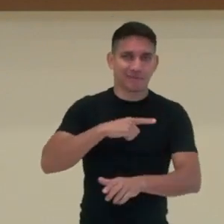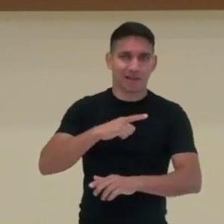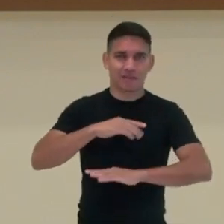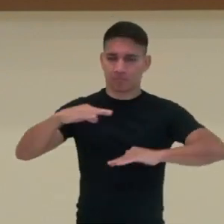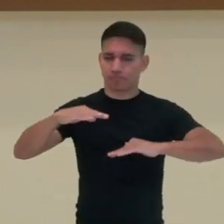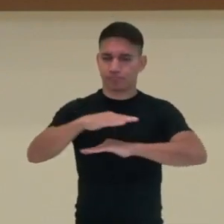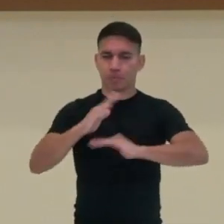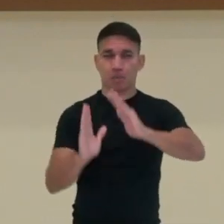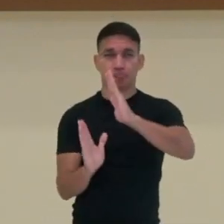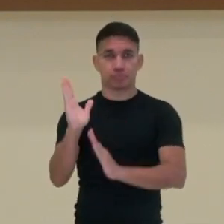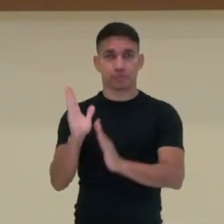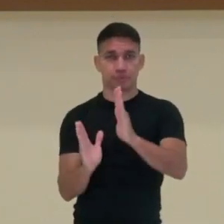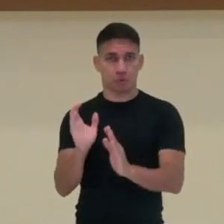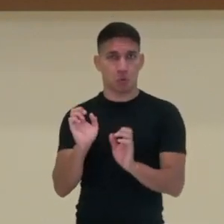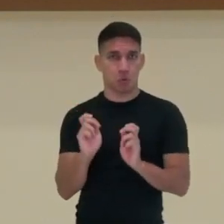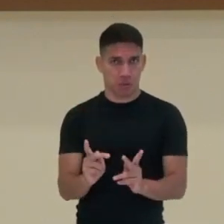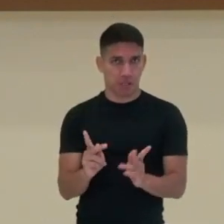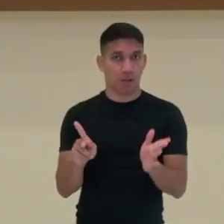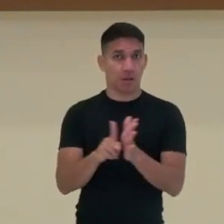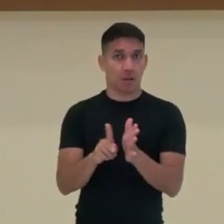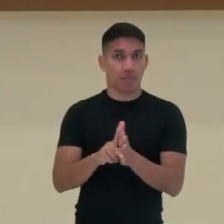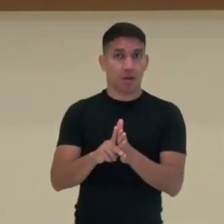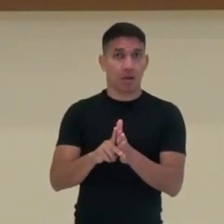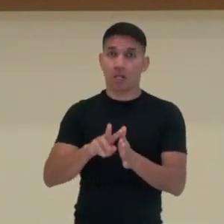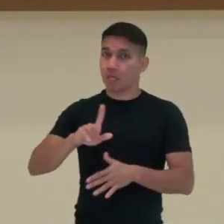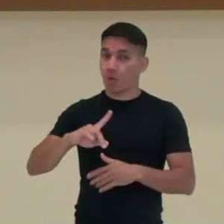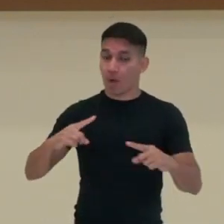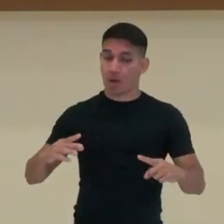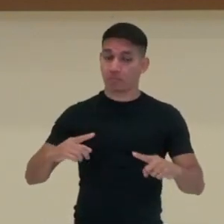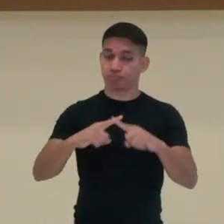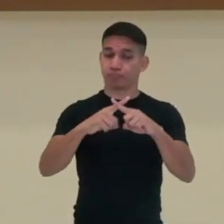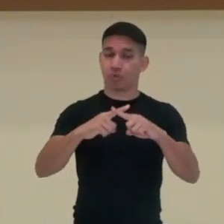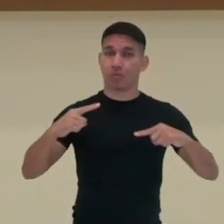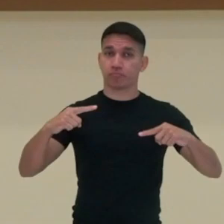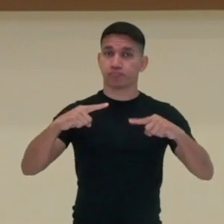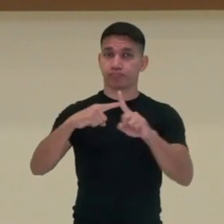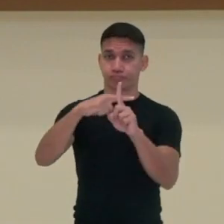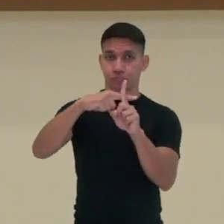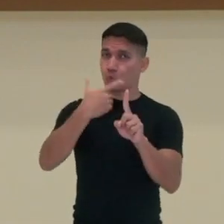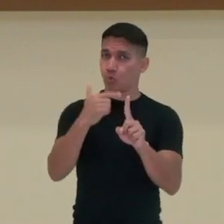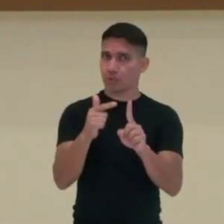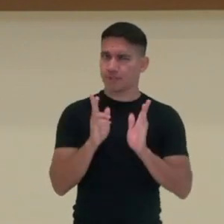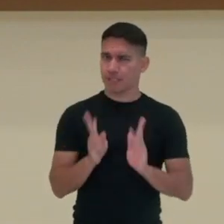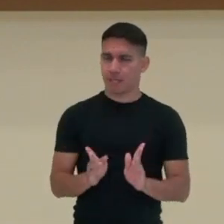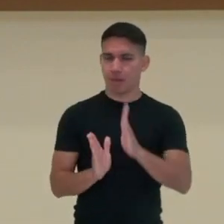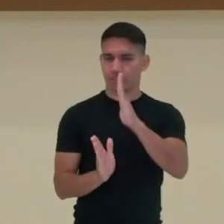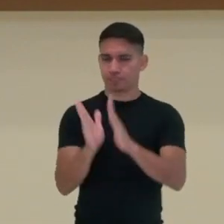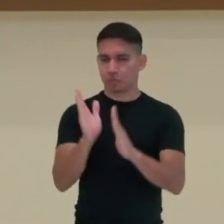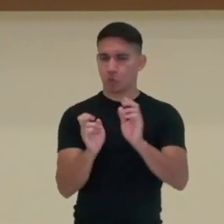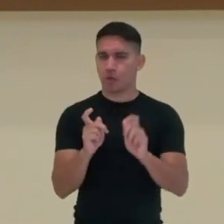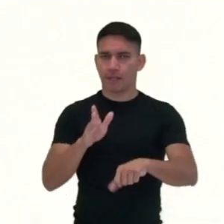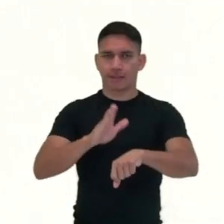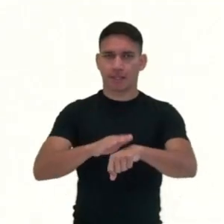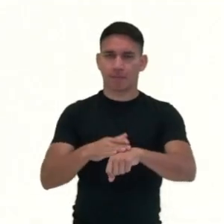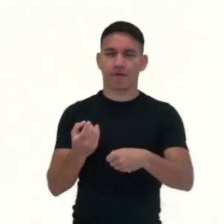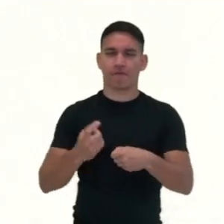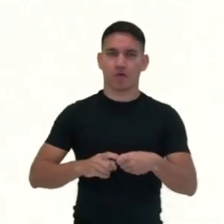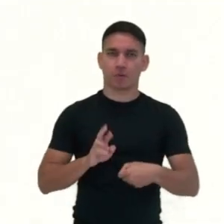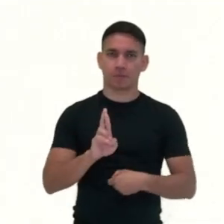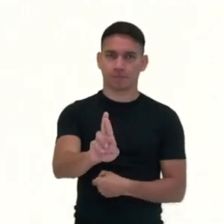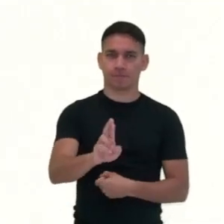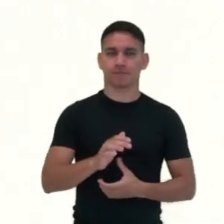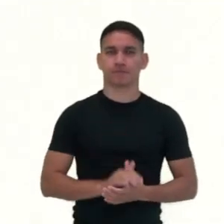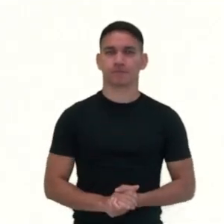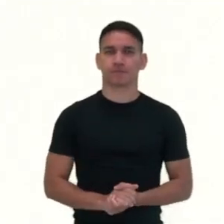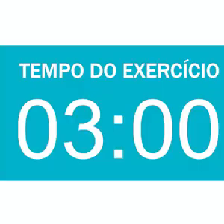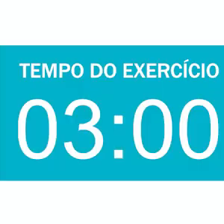ali paralelas. Ou seja, retinhas que não se cruzam, né? Que elas vão estar sempre lado a lado, tá bom? Então, vou dar um tempinho, já retomo aqui para